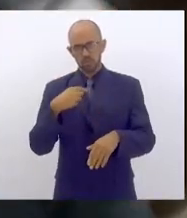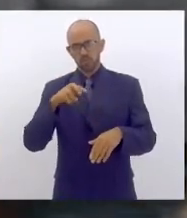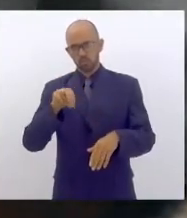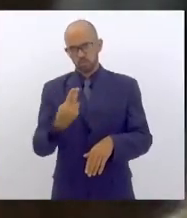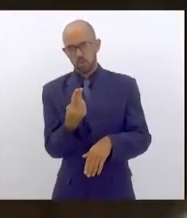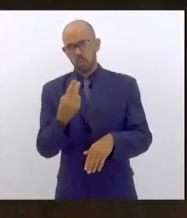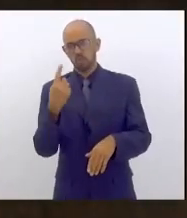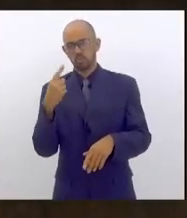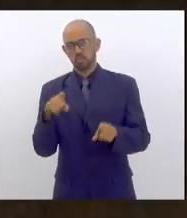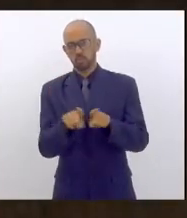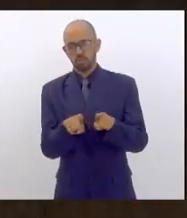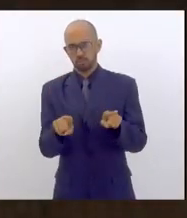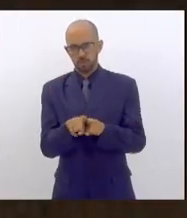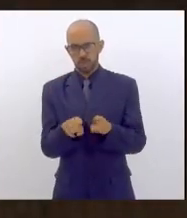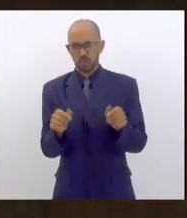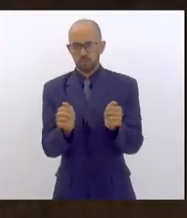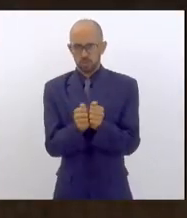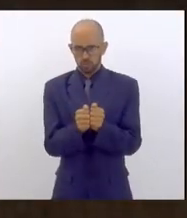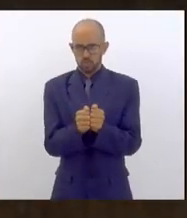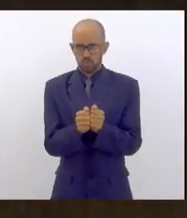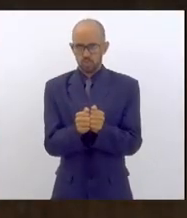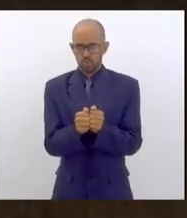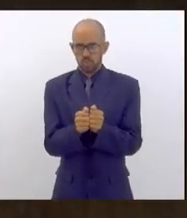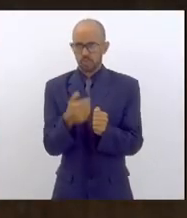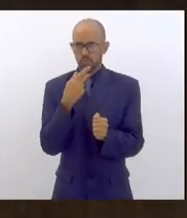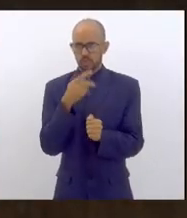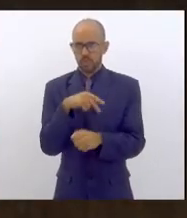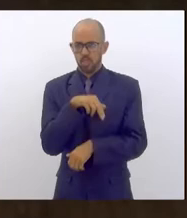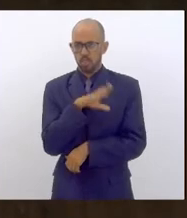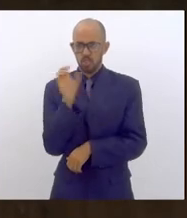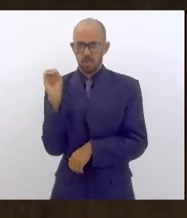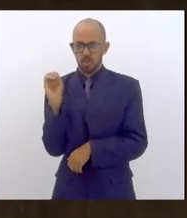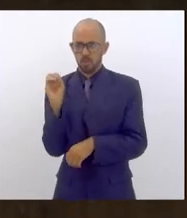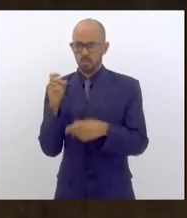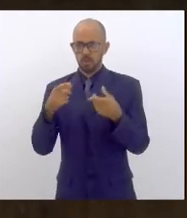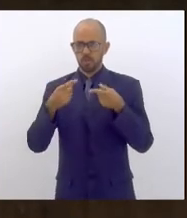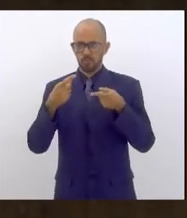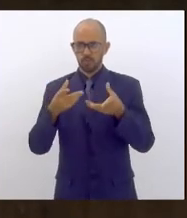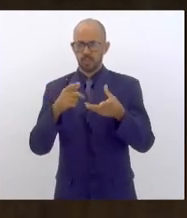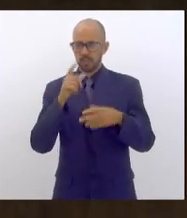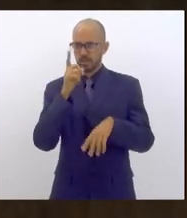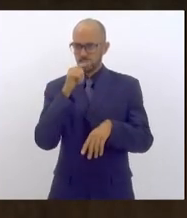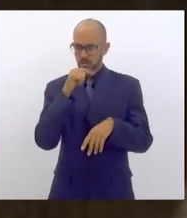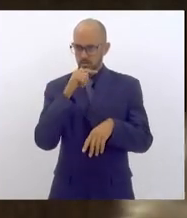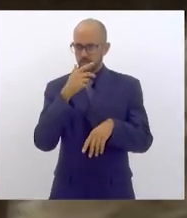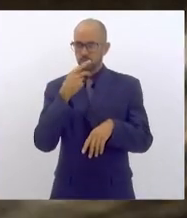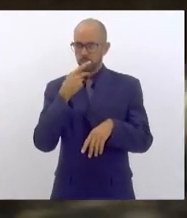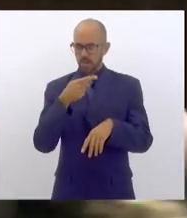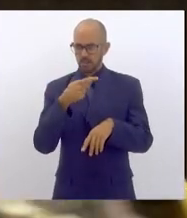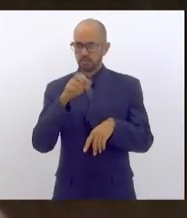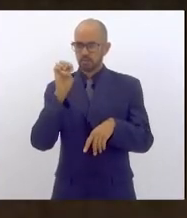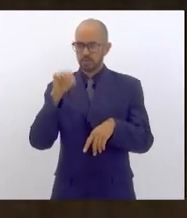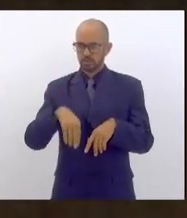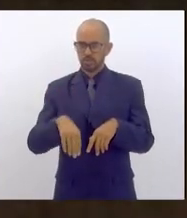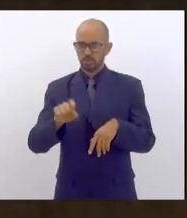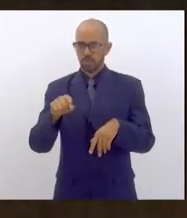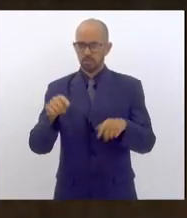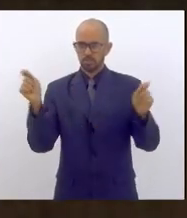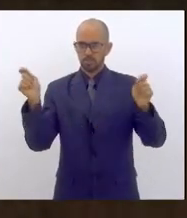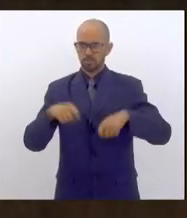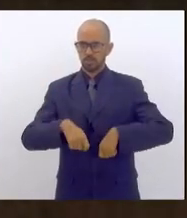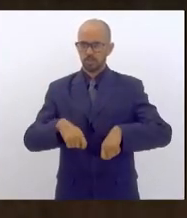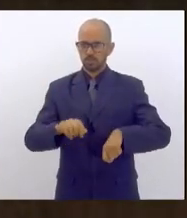deputados. Dissemos nos dois momentos não à venda da SEDAI e dissemos sim à possibilidade